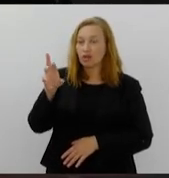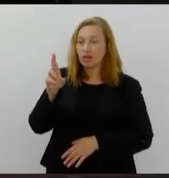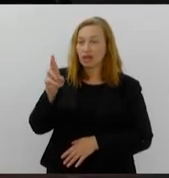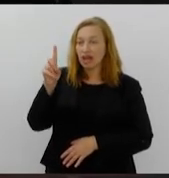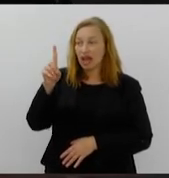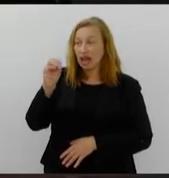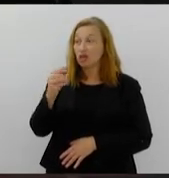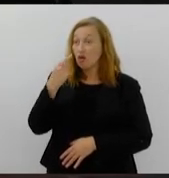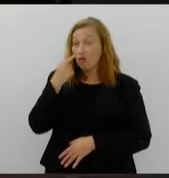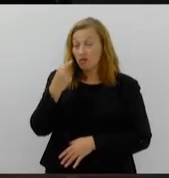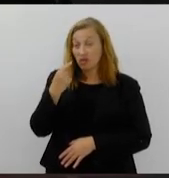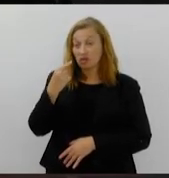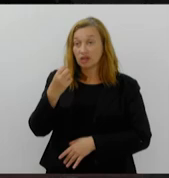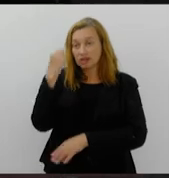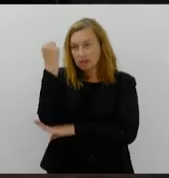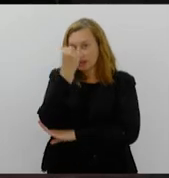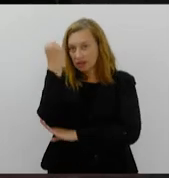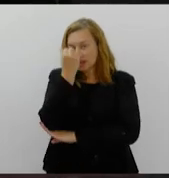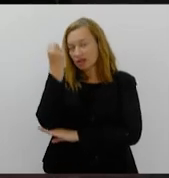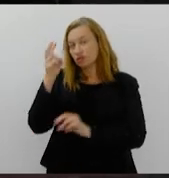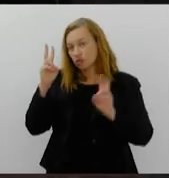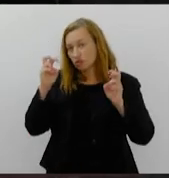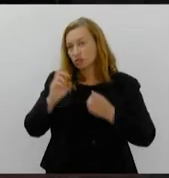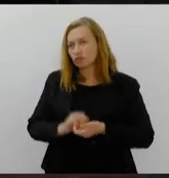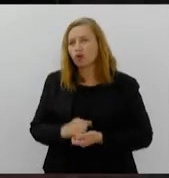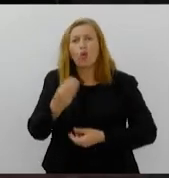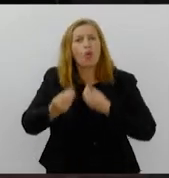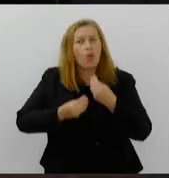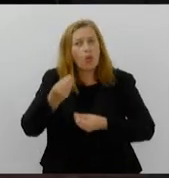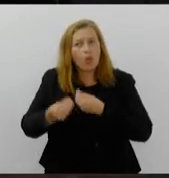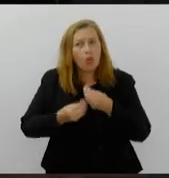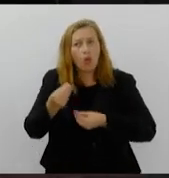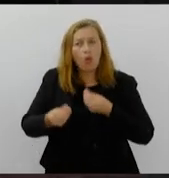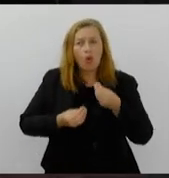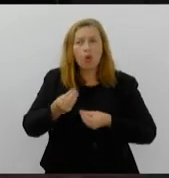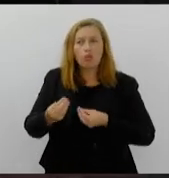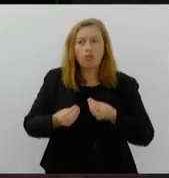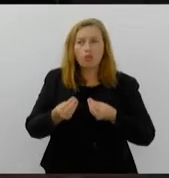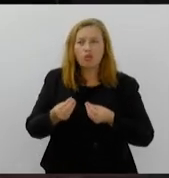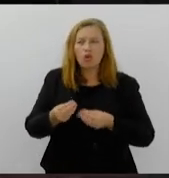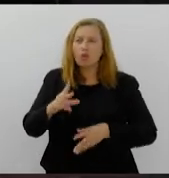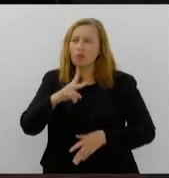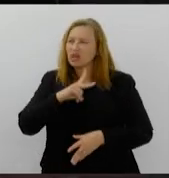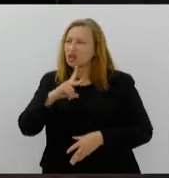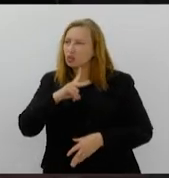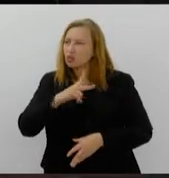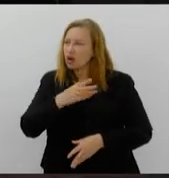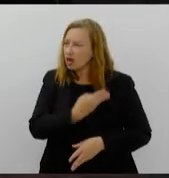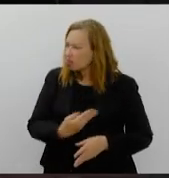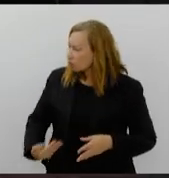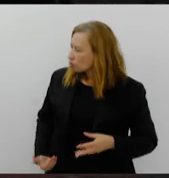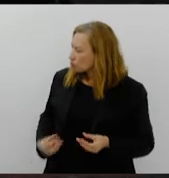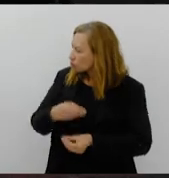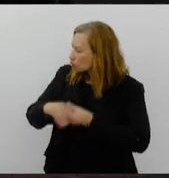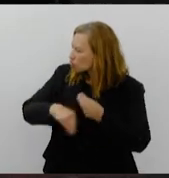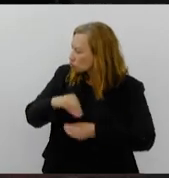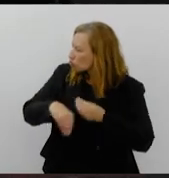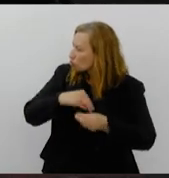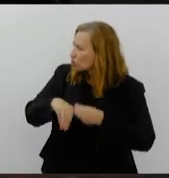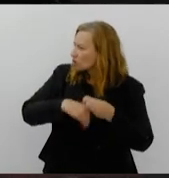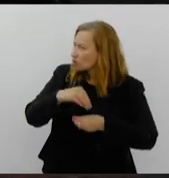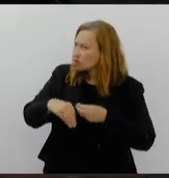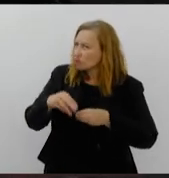Olha a gravidade da situação. Como o público e o privado estão misturados numa privataria, numa lógica